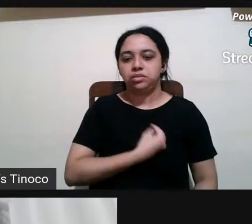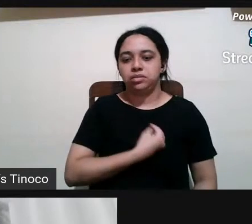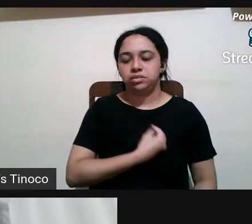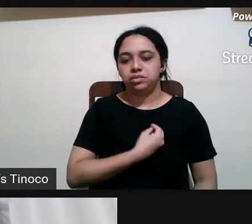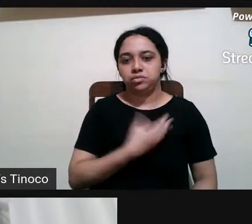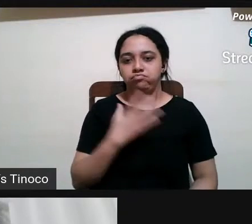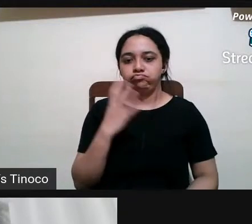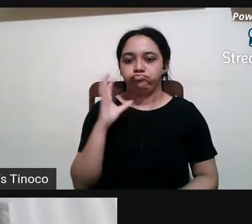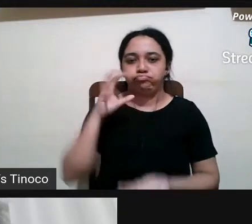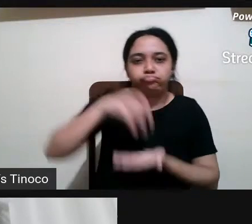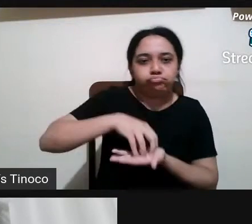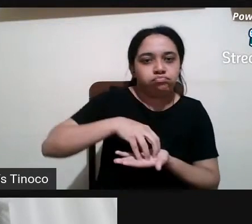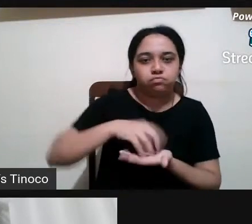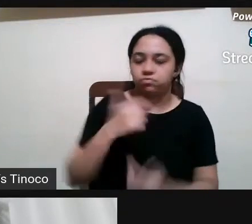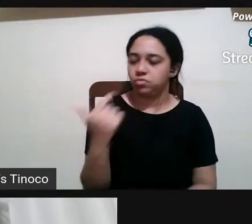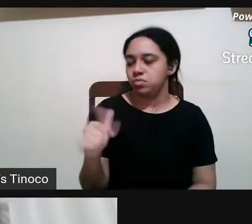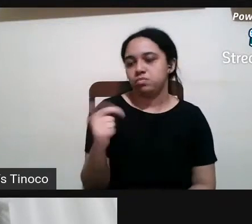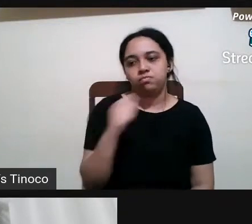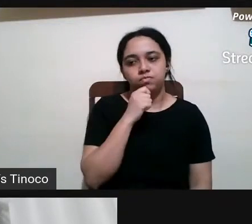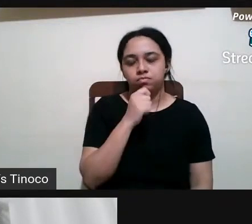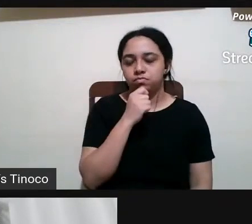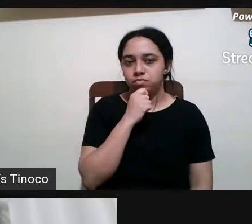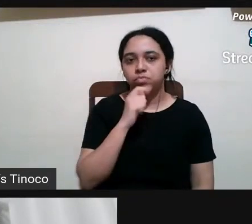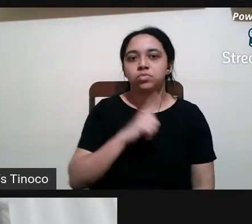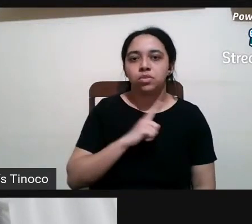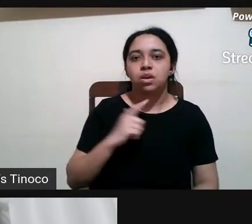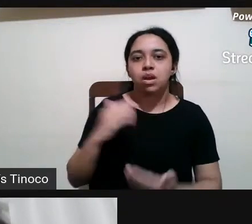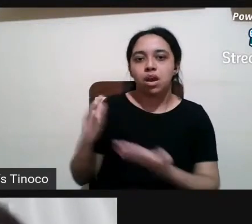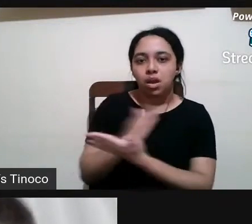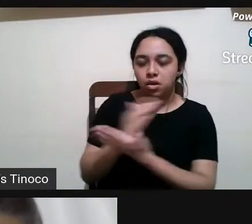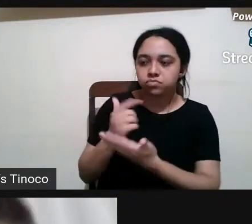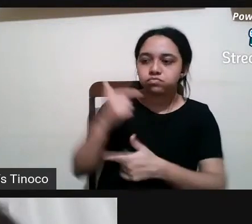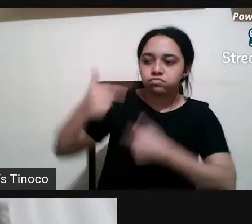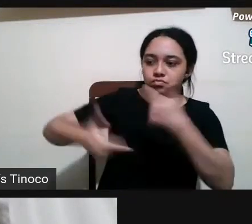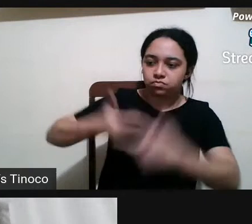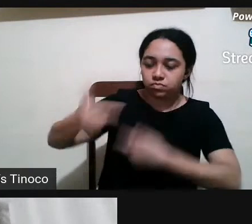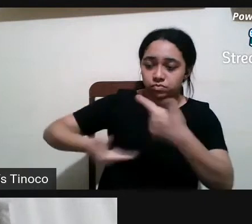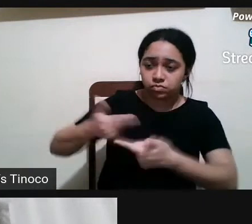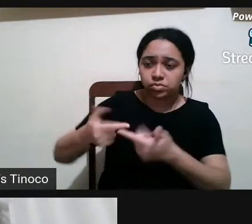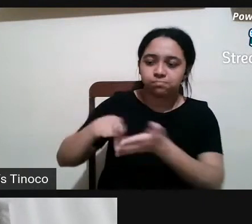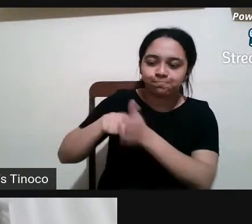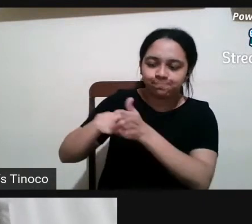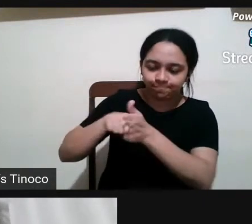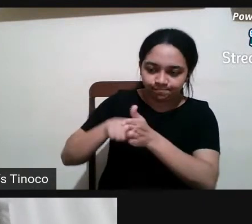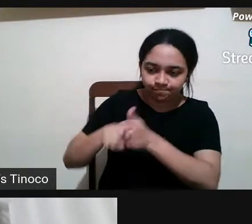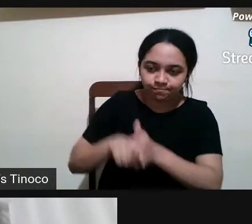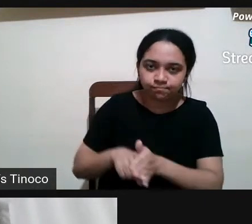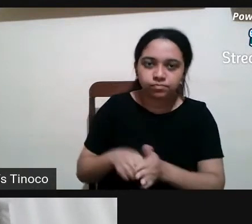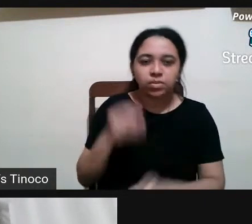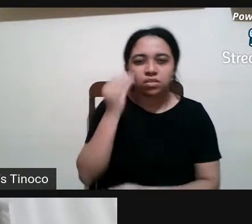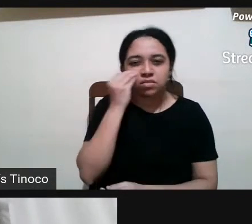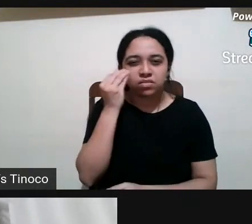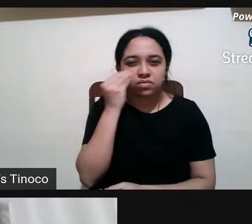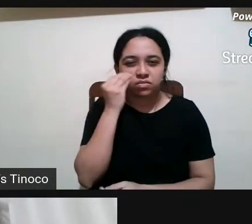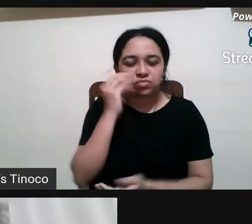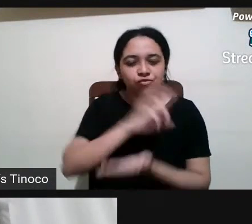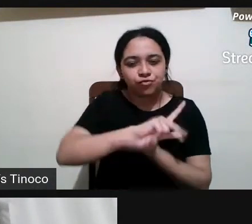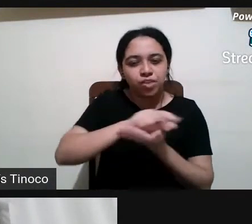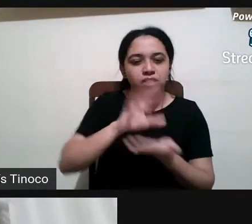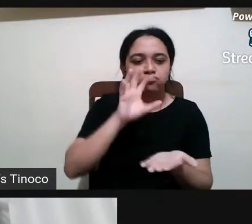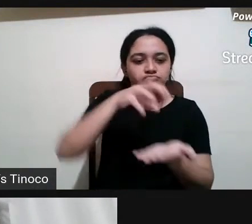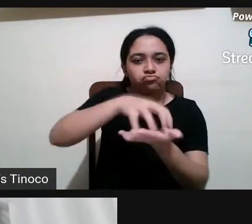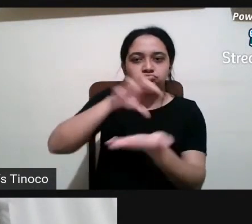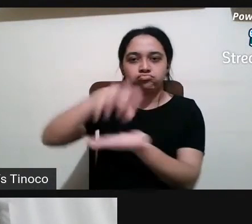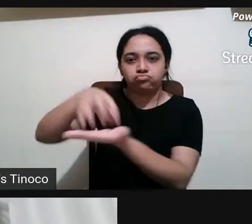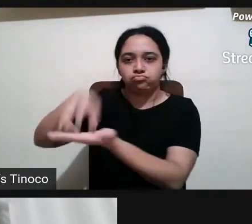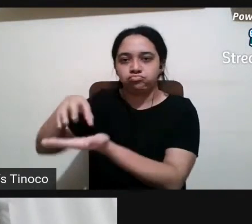alguns trabalhos que fazem estudos sobre a toxicidade desses microplásticos, então testam diferentes concentrações,